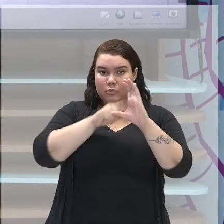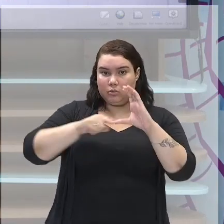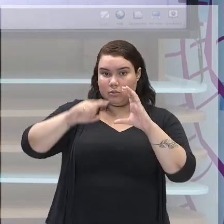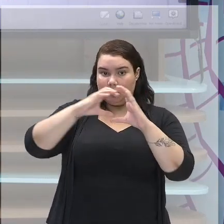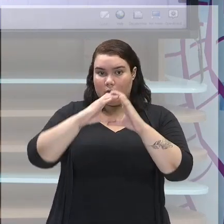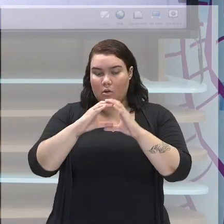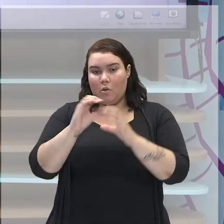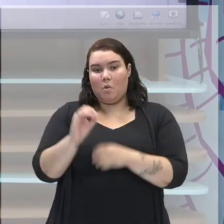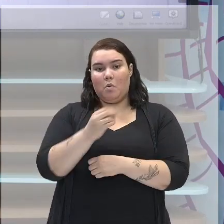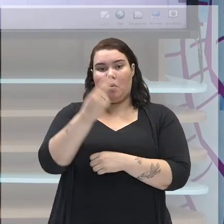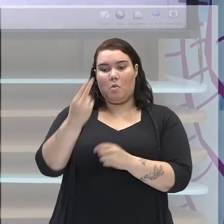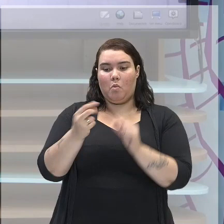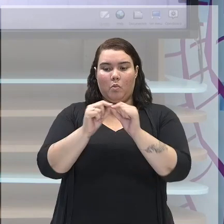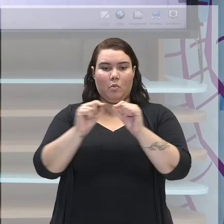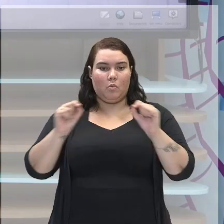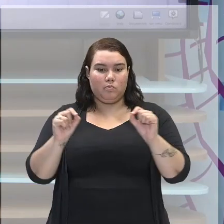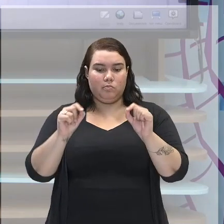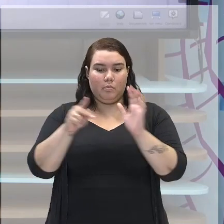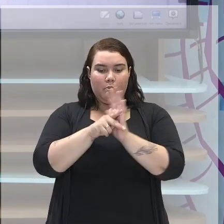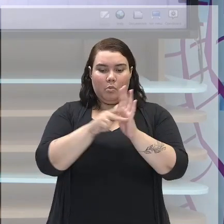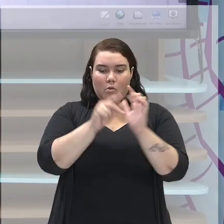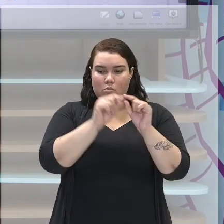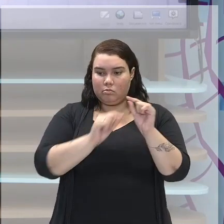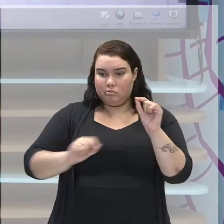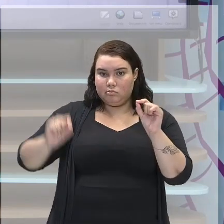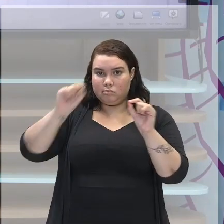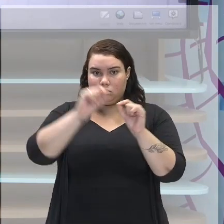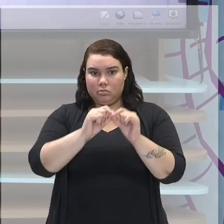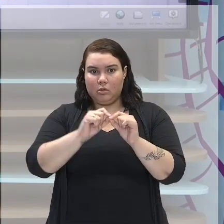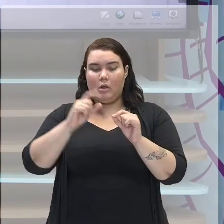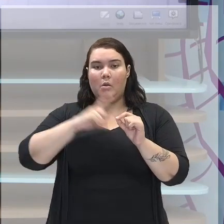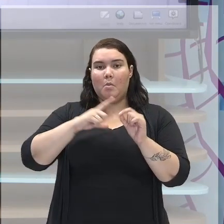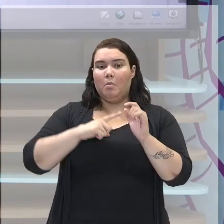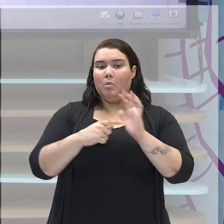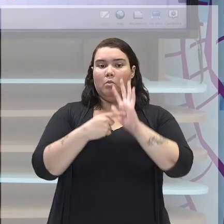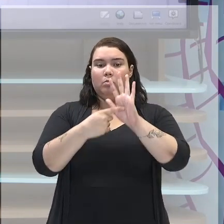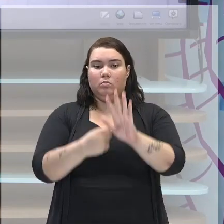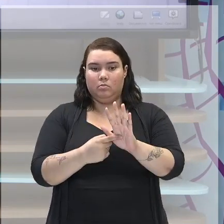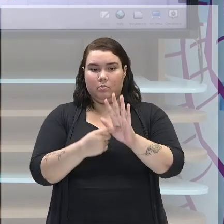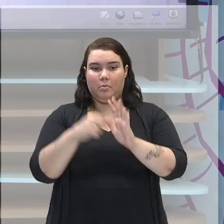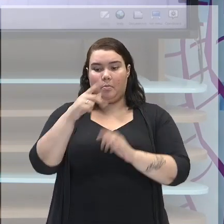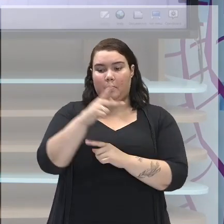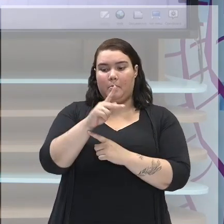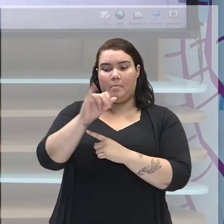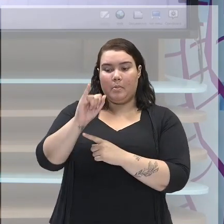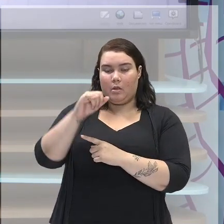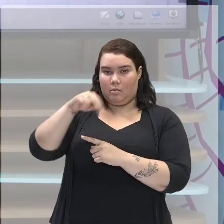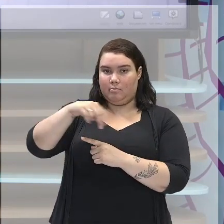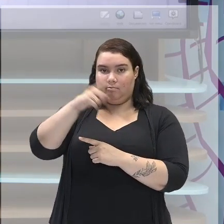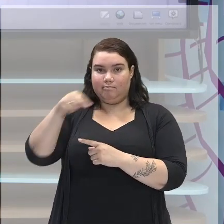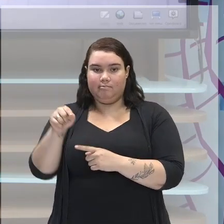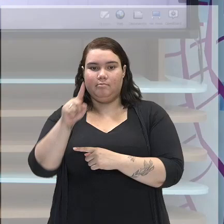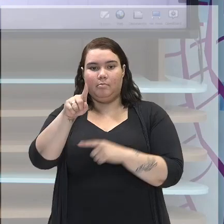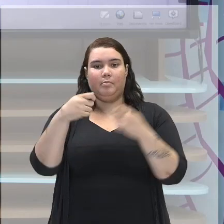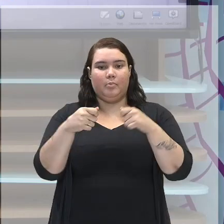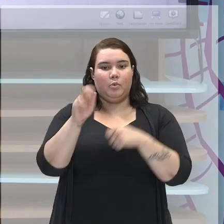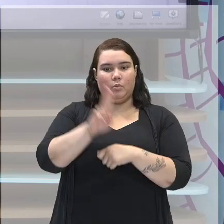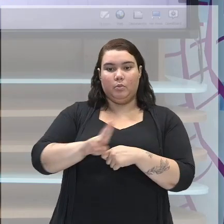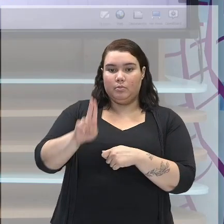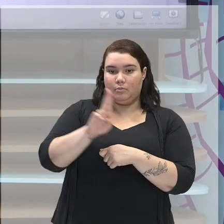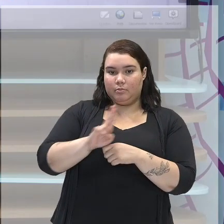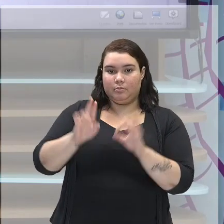ou o comprimento de uma circunferência, eles sinalizam o valor do π que você deve